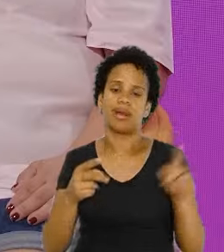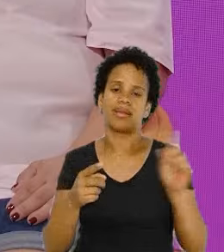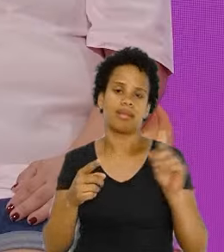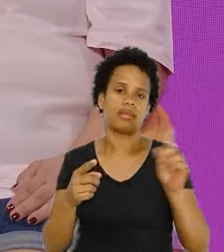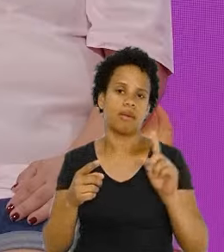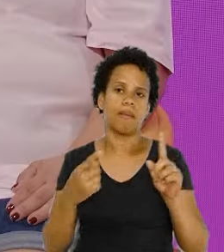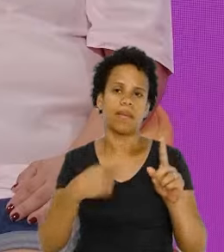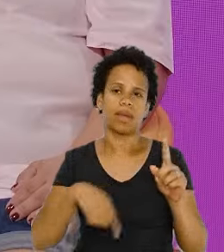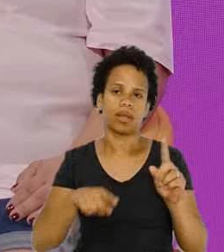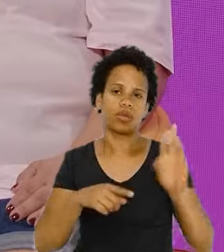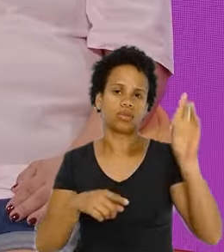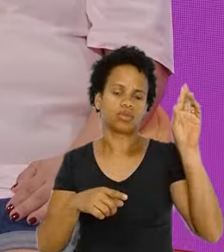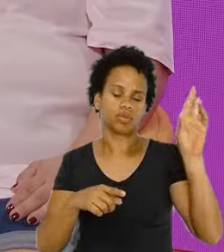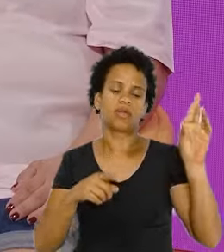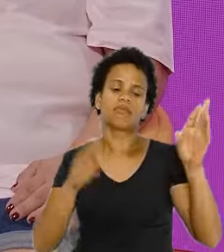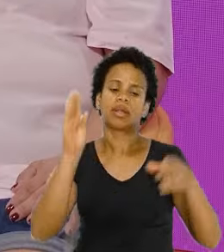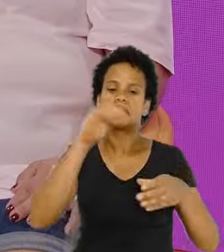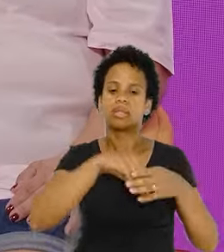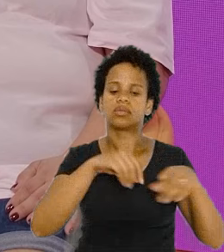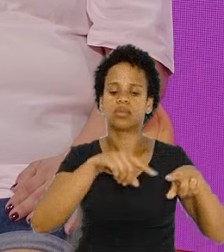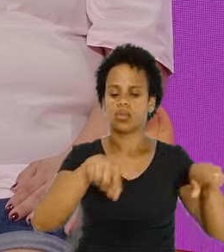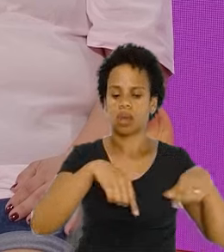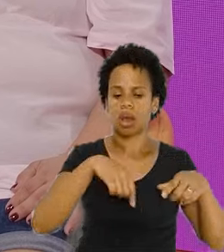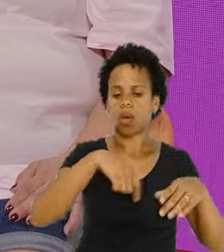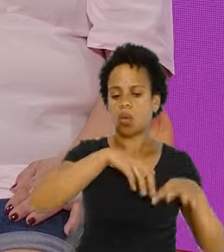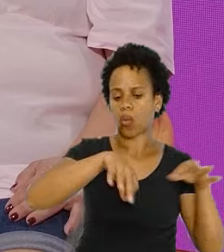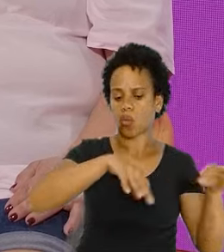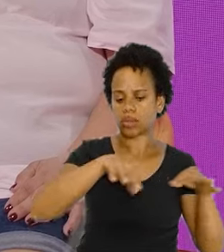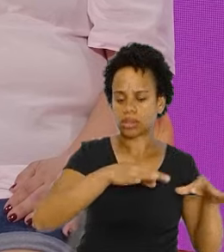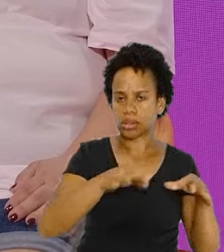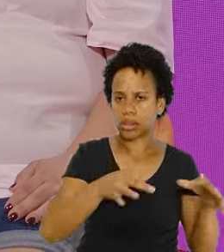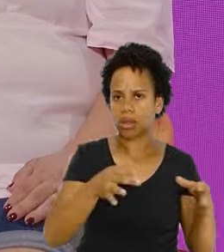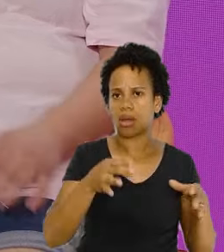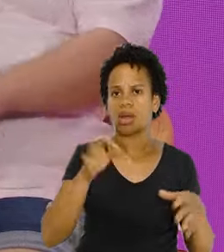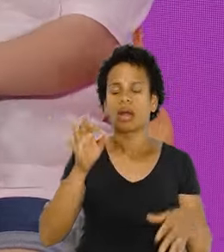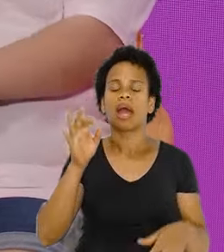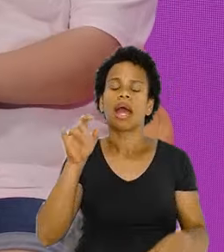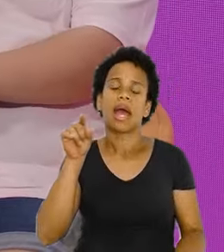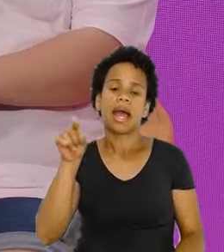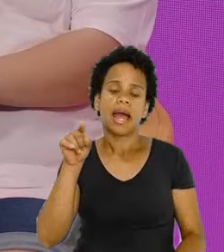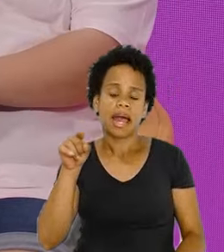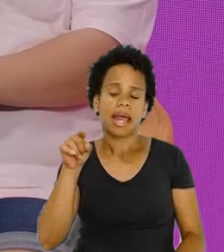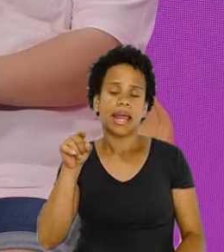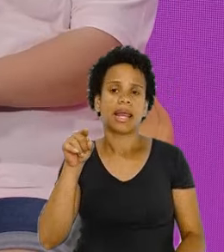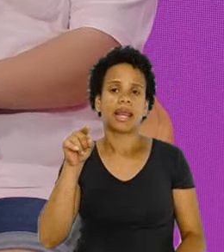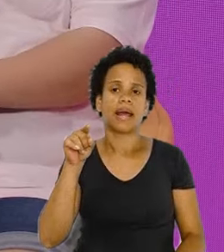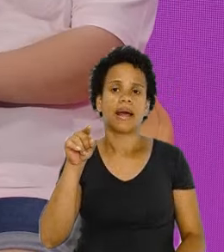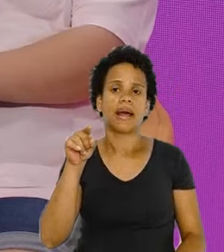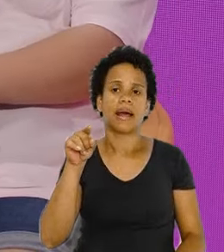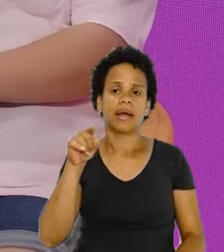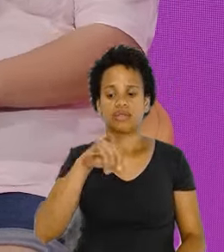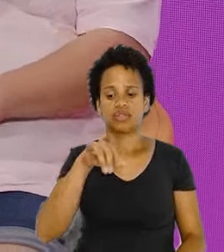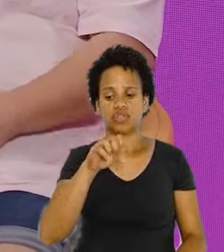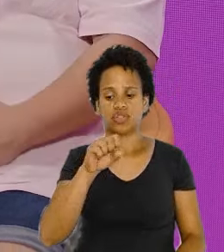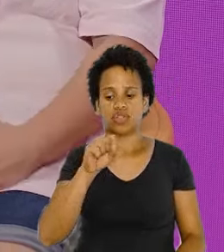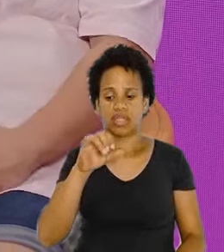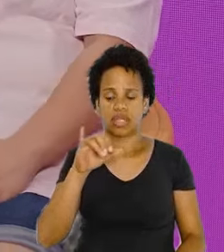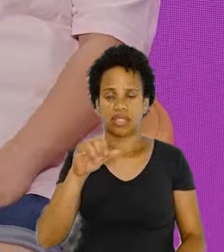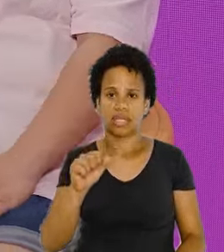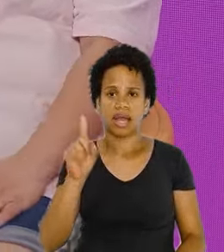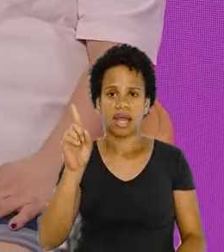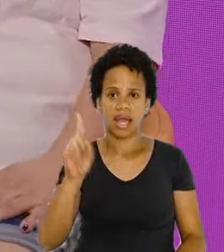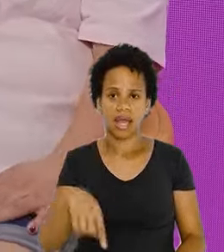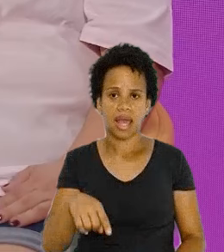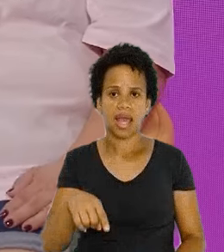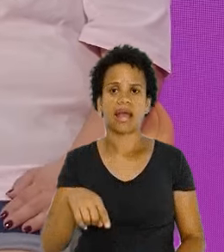função ali é a cozinha A Jéssica é a é a vamos dizer assim é aquela a figurinha